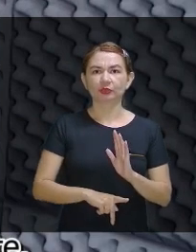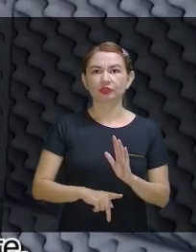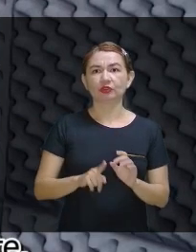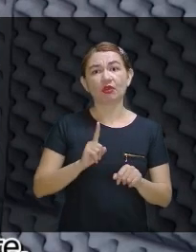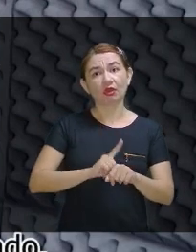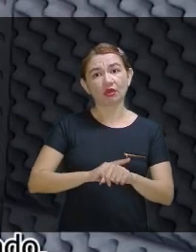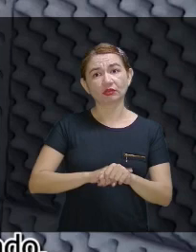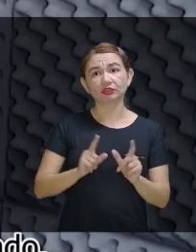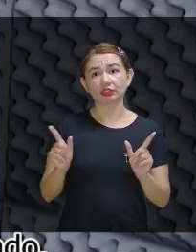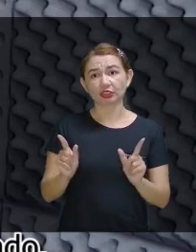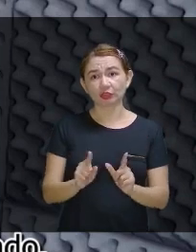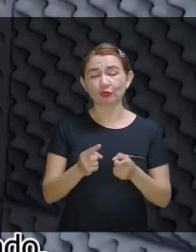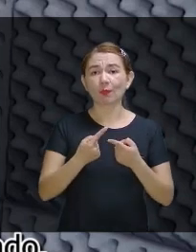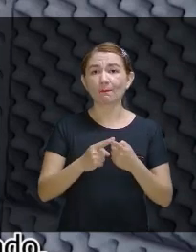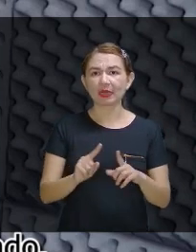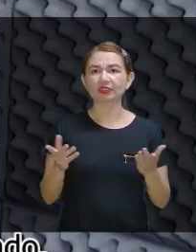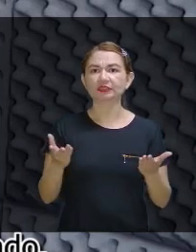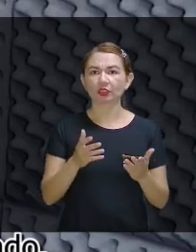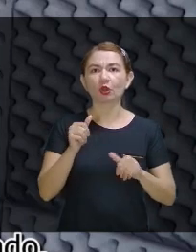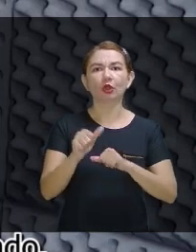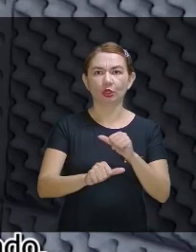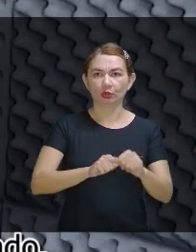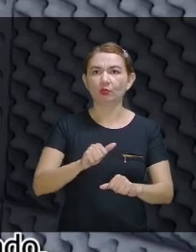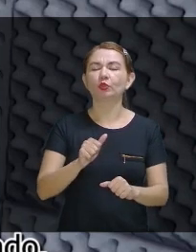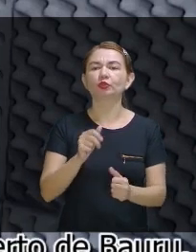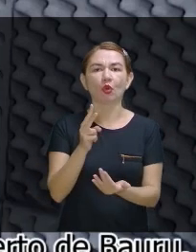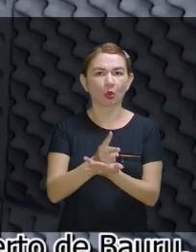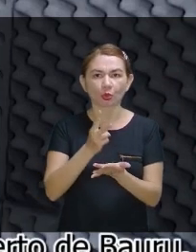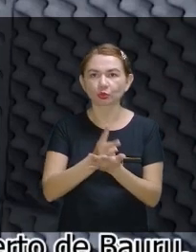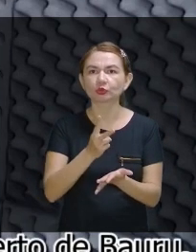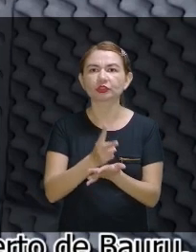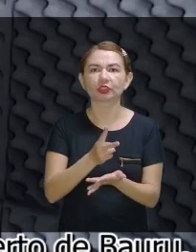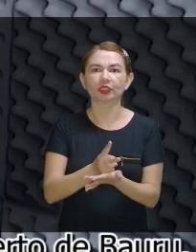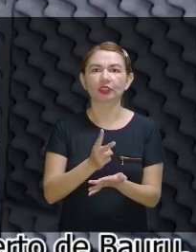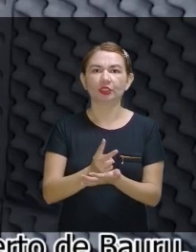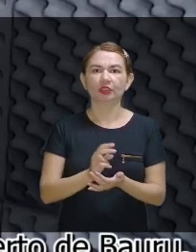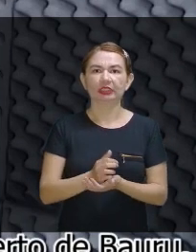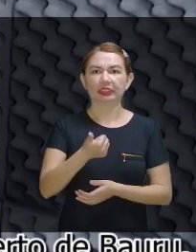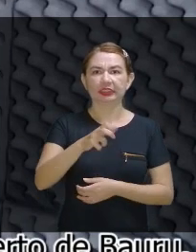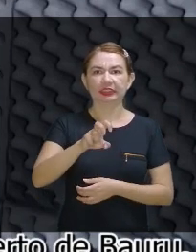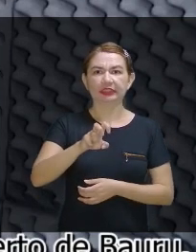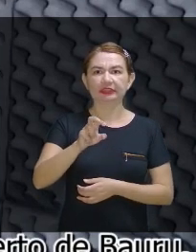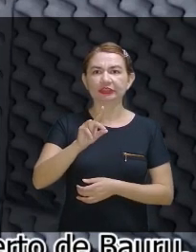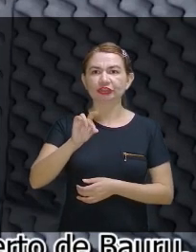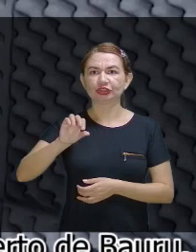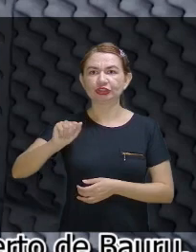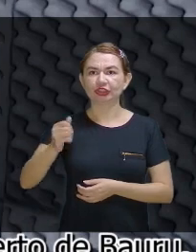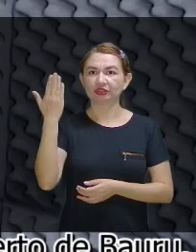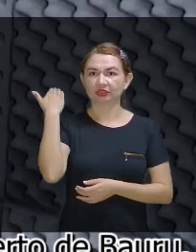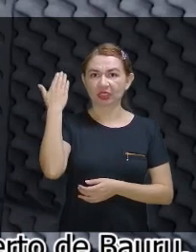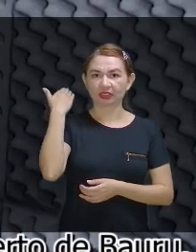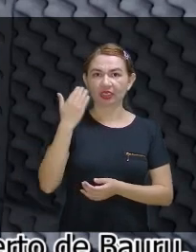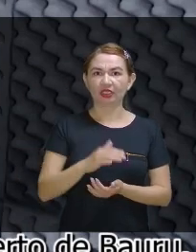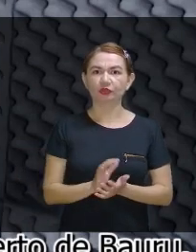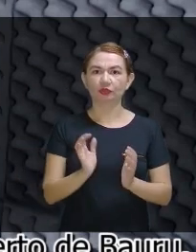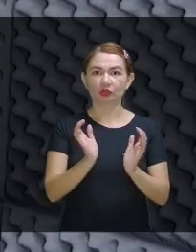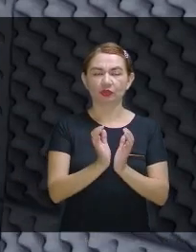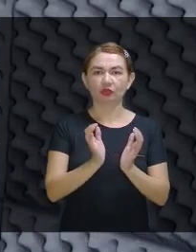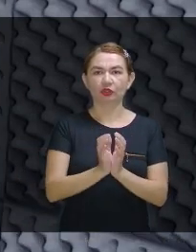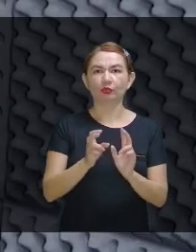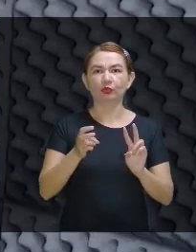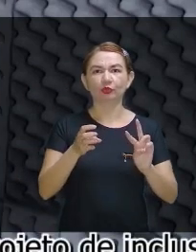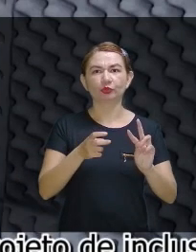temporário, virou permanente. Inclusive, você mencionou, você está bem informado. A questão de 15 dias atrás, eu estive numa tribo indígena perto de